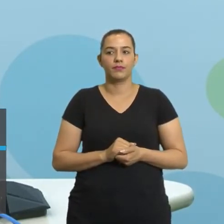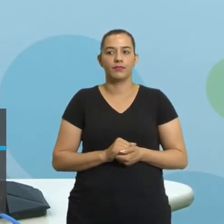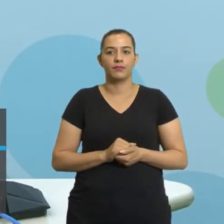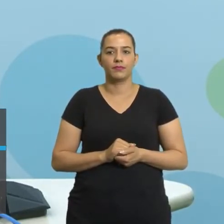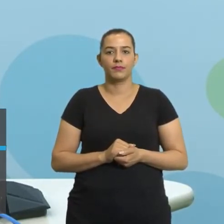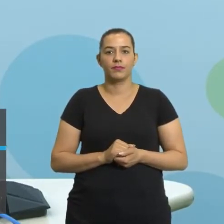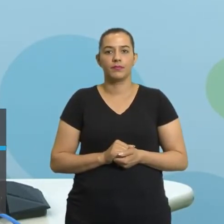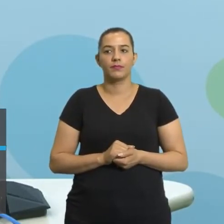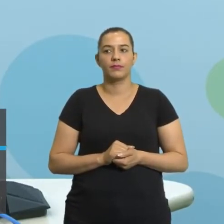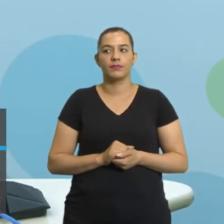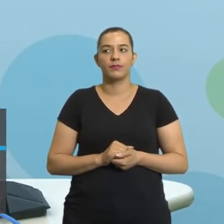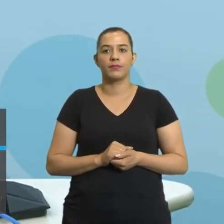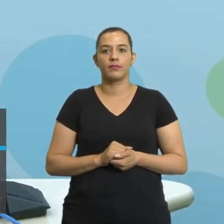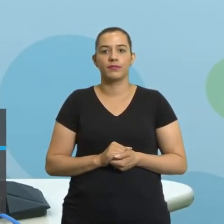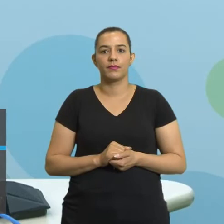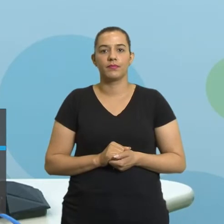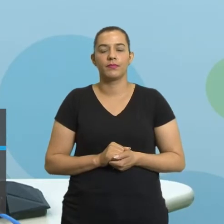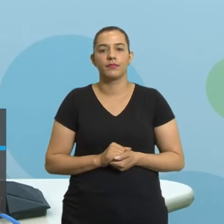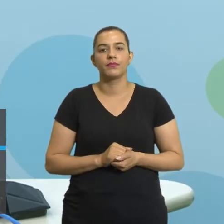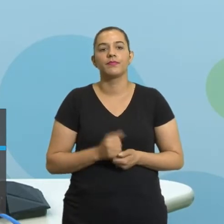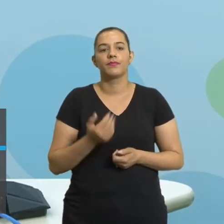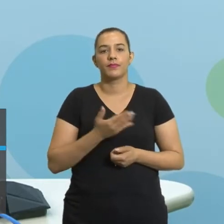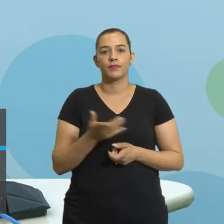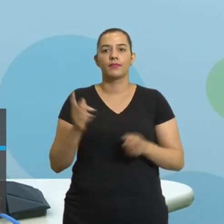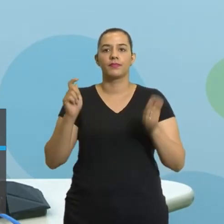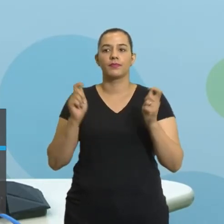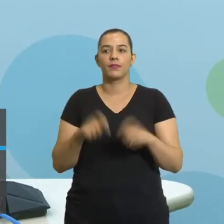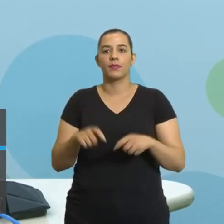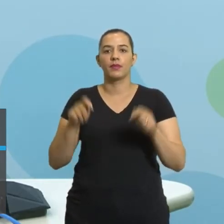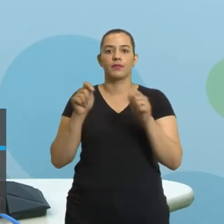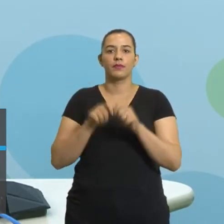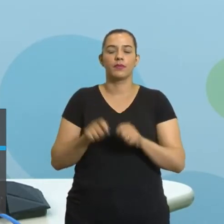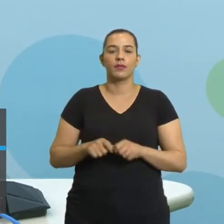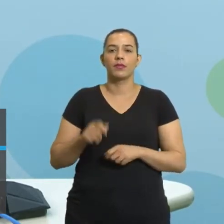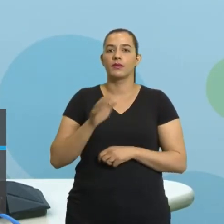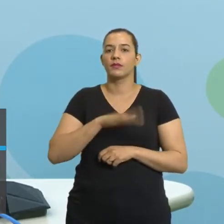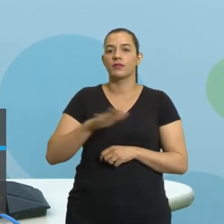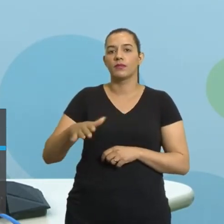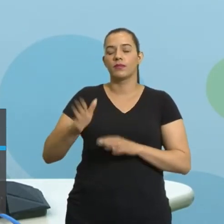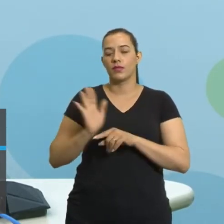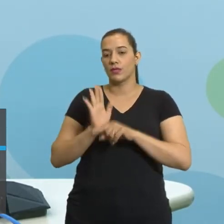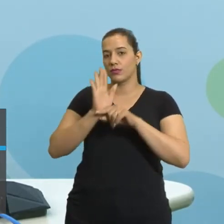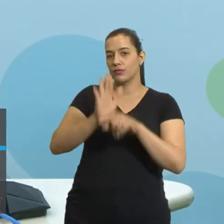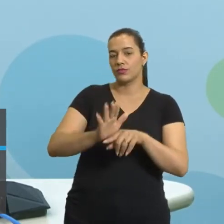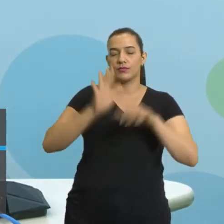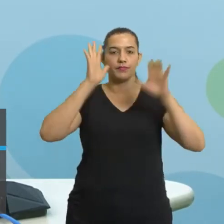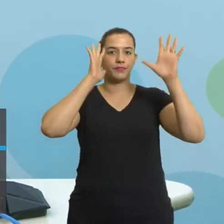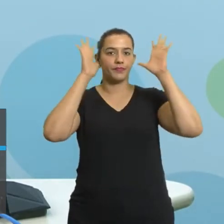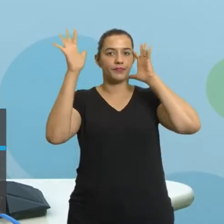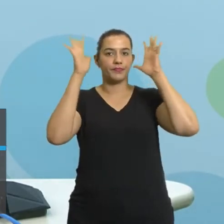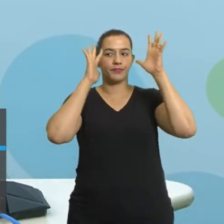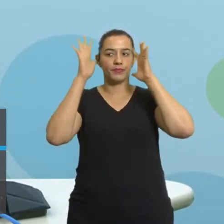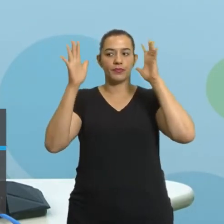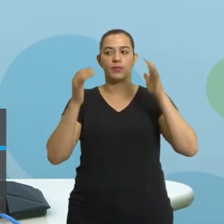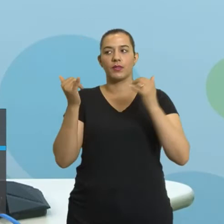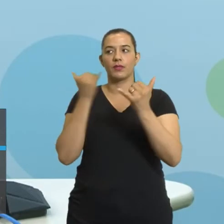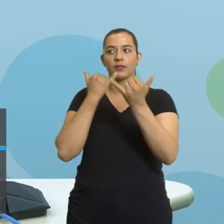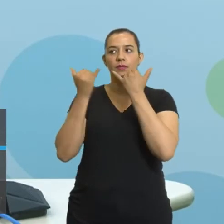e vai também fazer com que as crianças reflitam sobre as informações trazidas